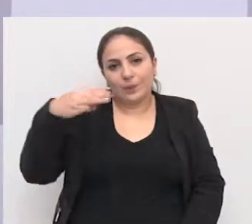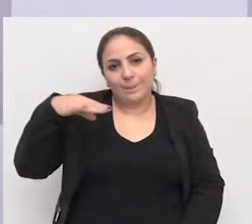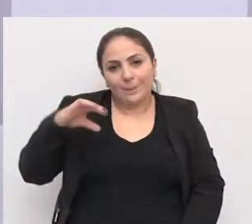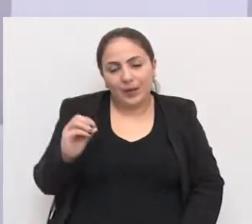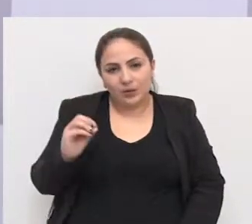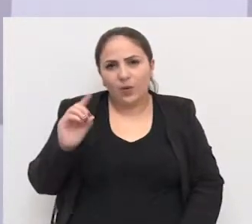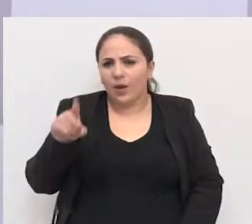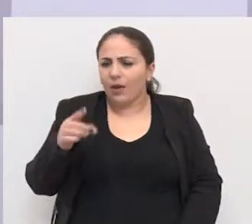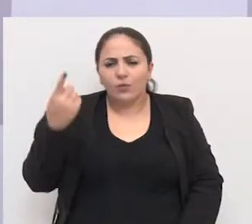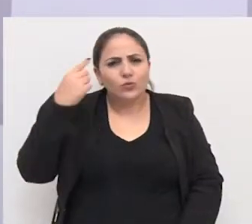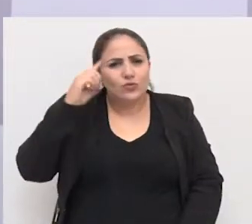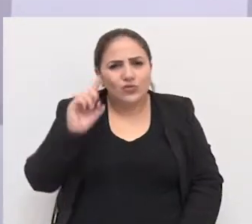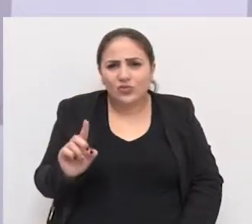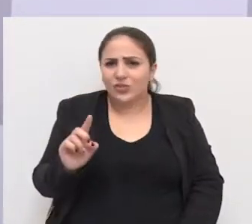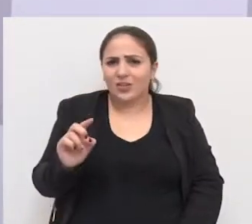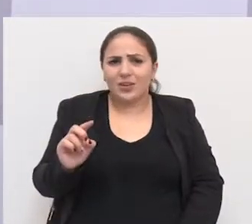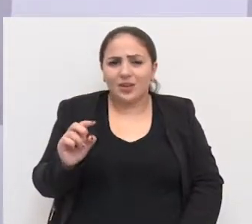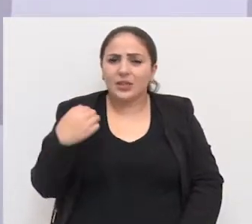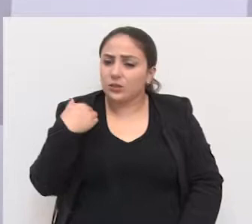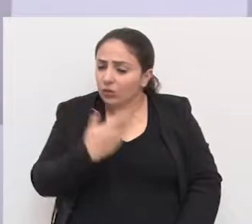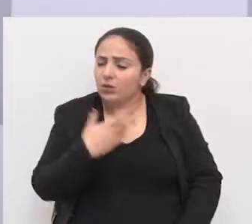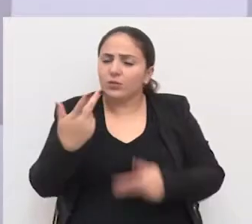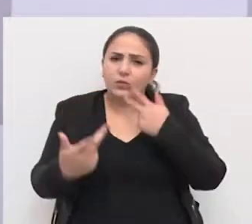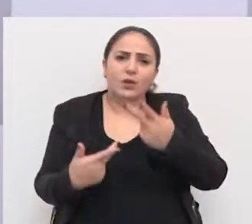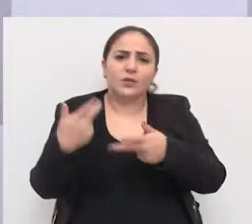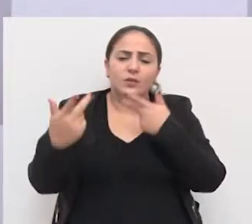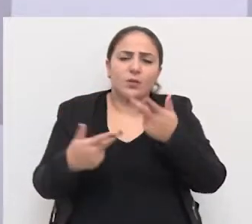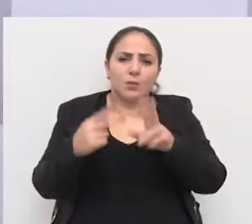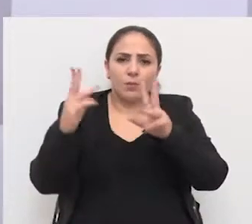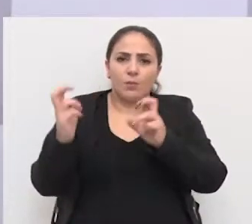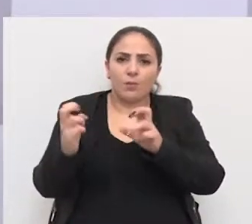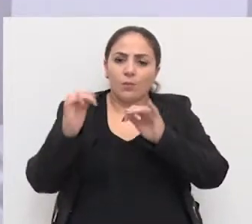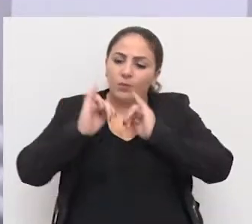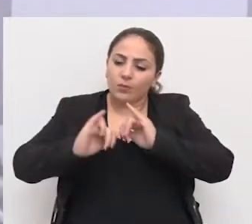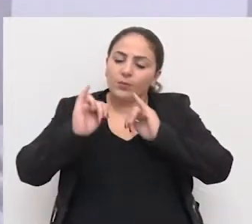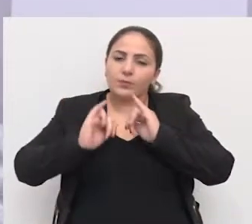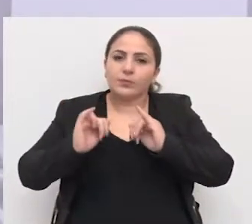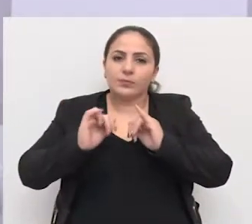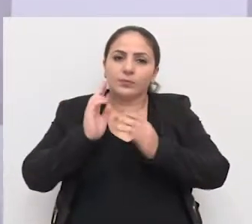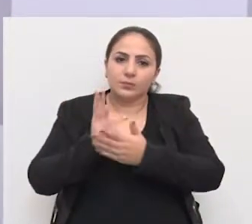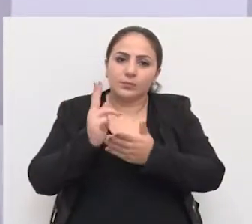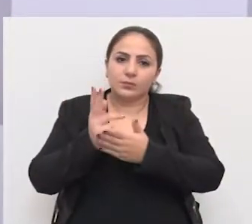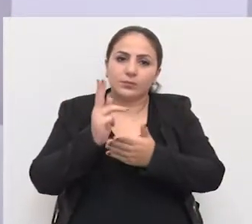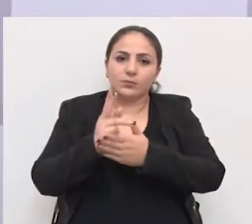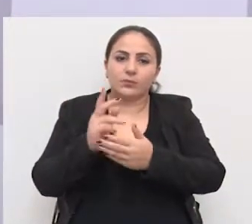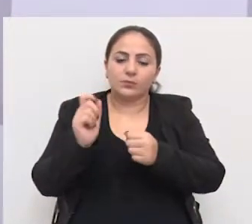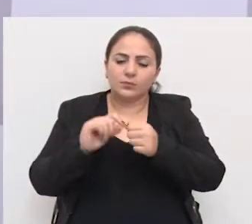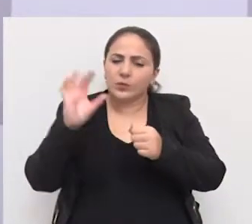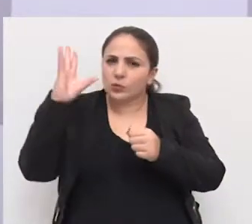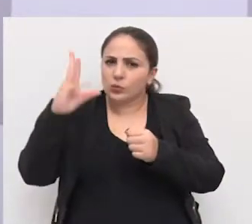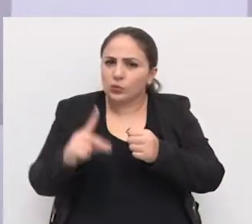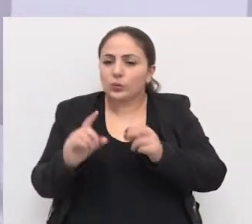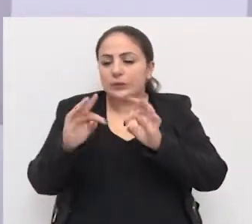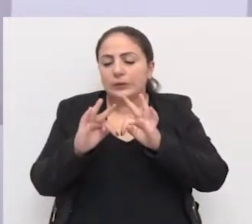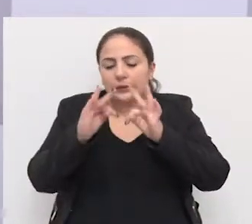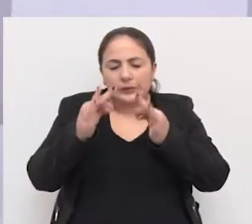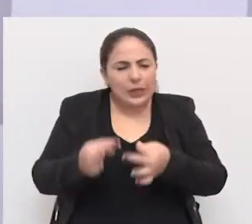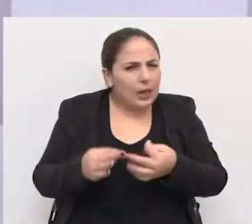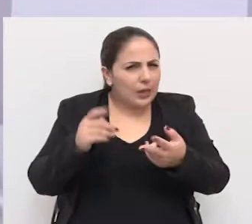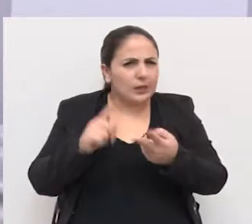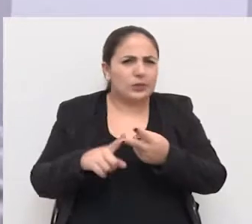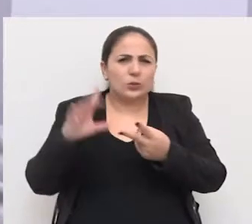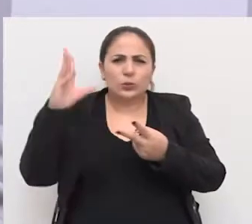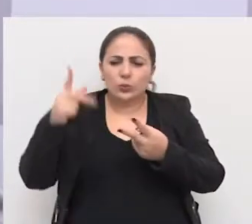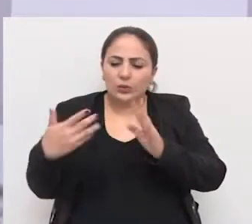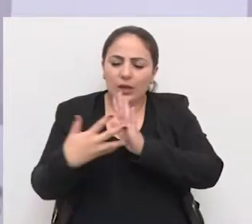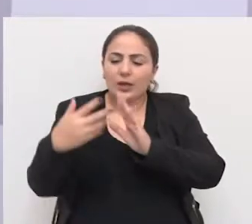18 de maio é um dia que nós falamos nesta campanha permanente que é feita por todos os